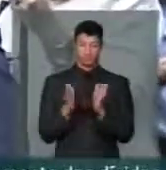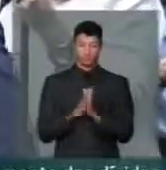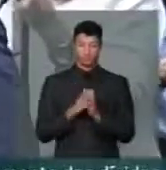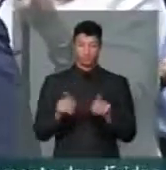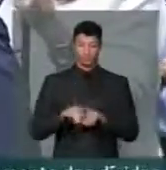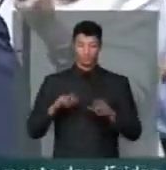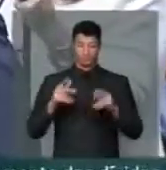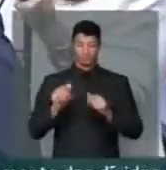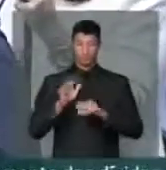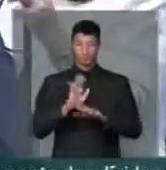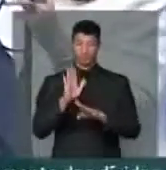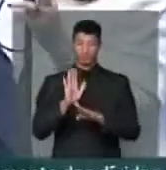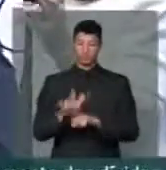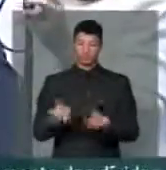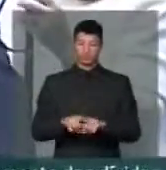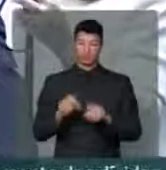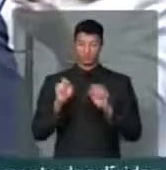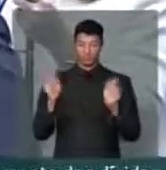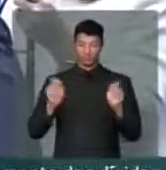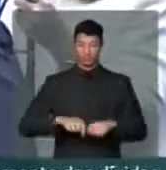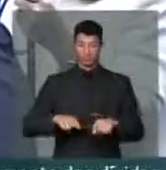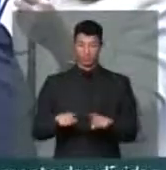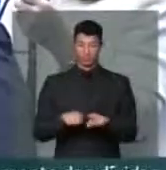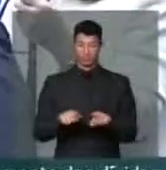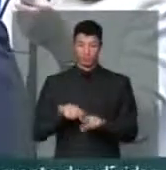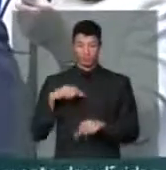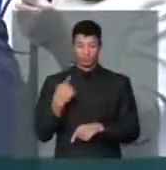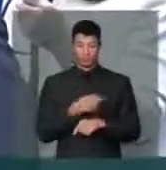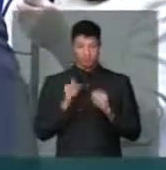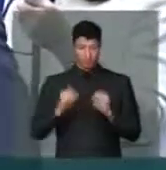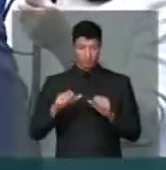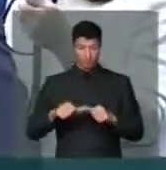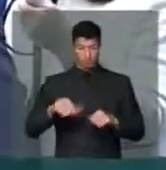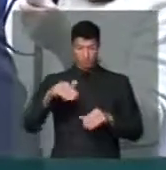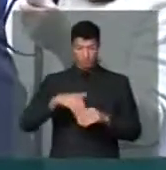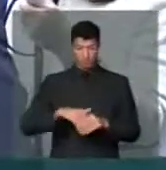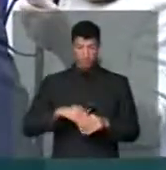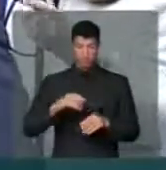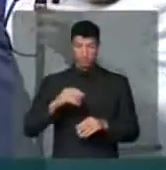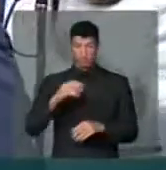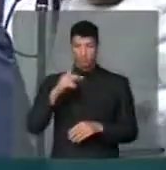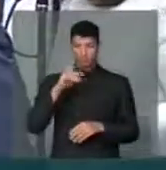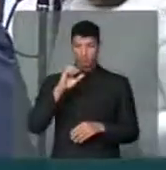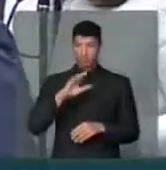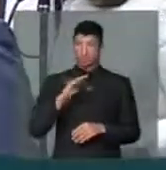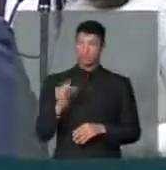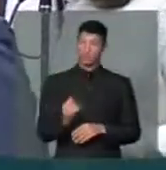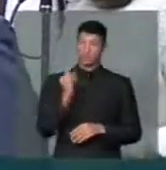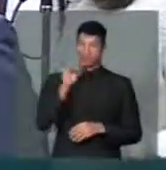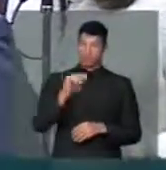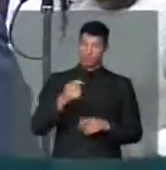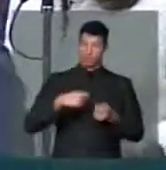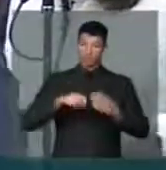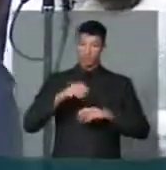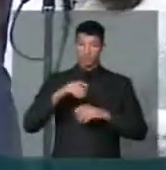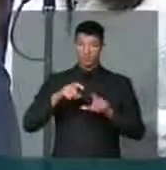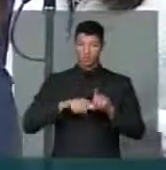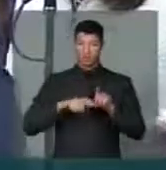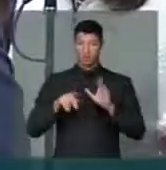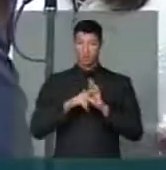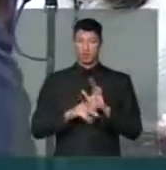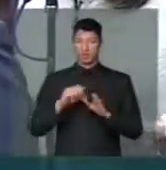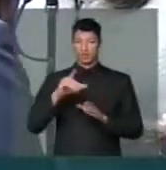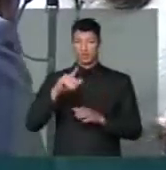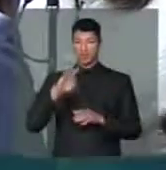a todos que contribuíram e possibilitaram que nós pudéssemos estar aqui votando essa PEC de fundamental importância que renegocia a dívida